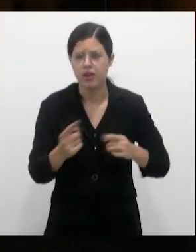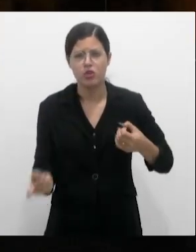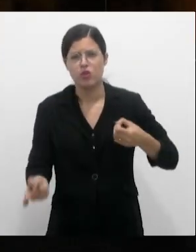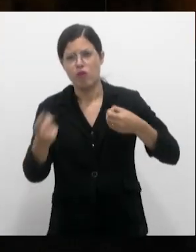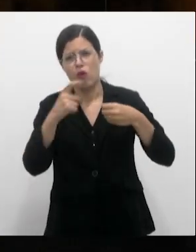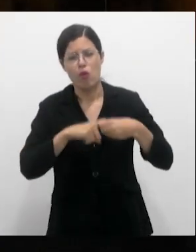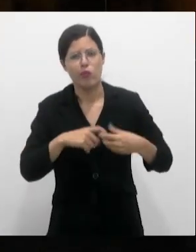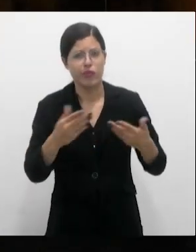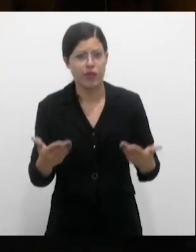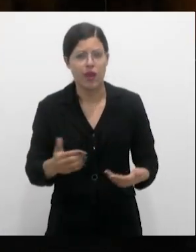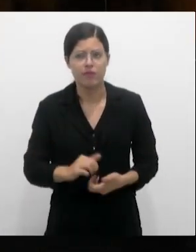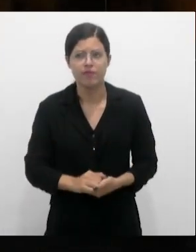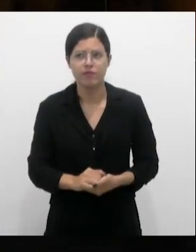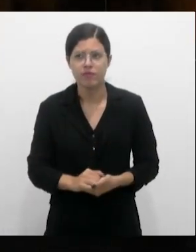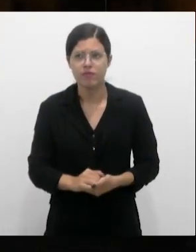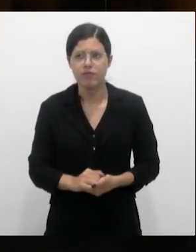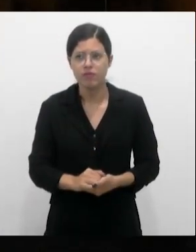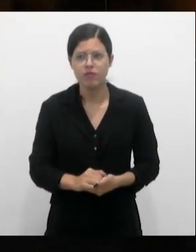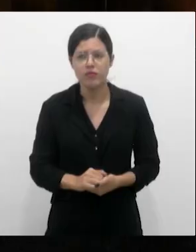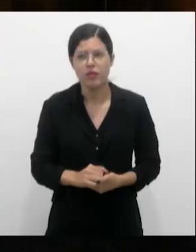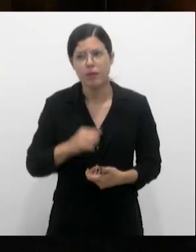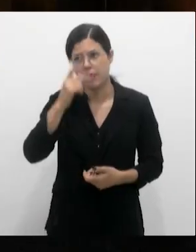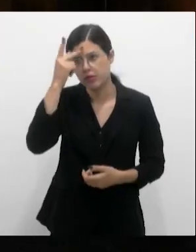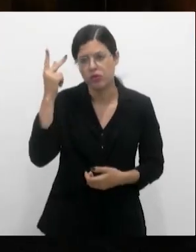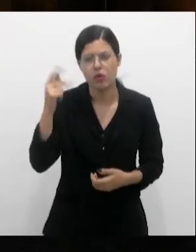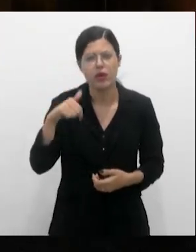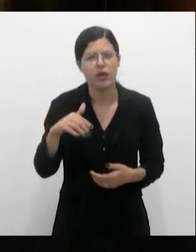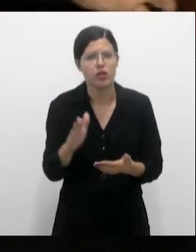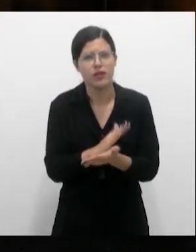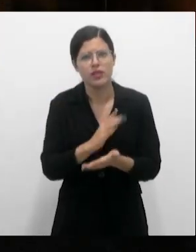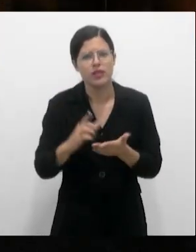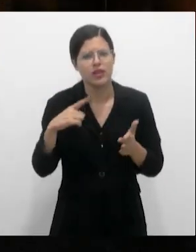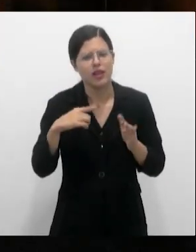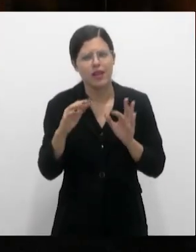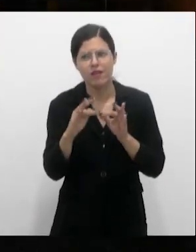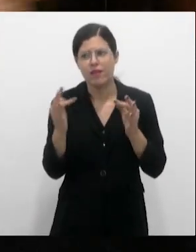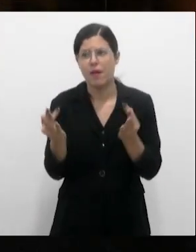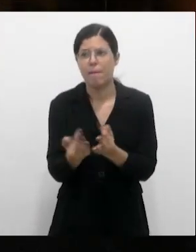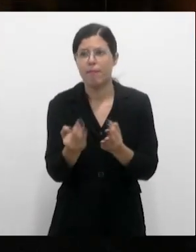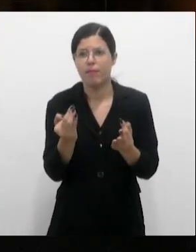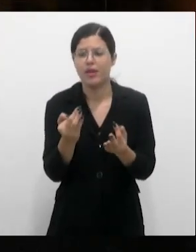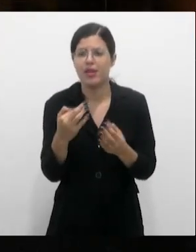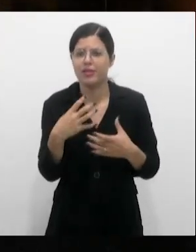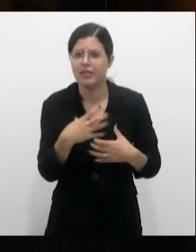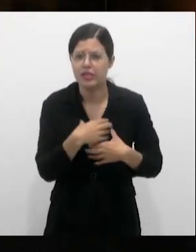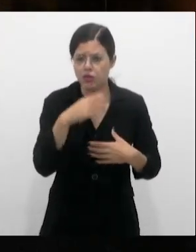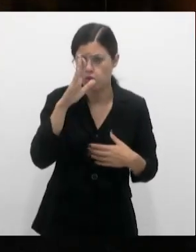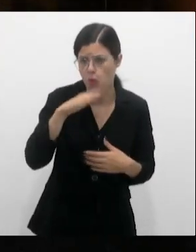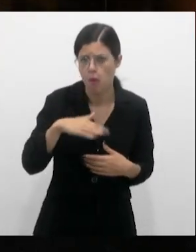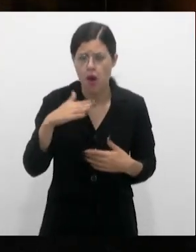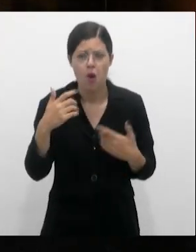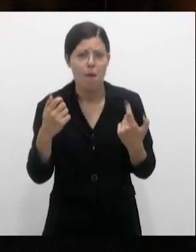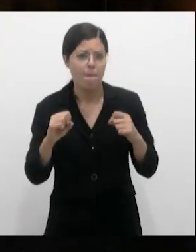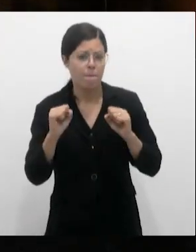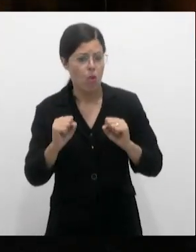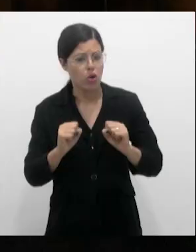saindo com um ente ali, passando mal, não tem que fazer desvio de lá e de cá. É isso que nós